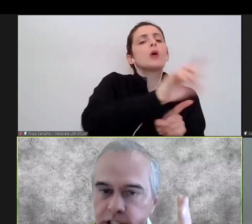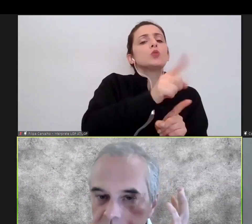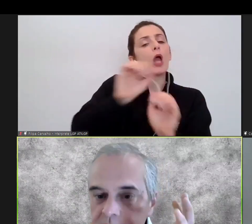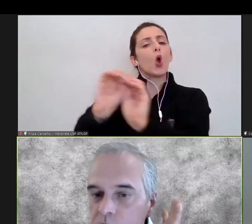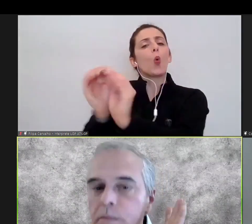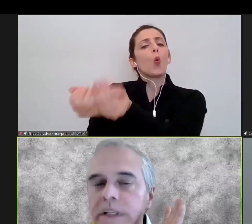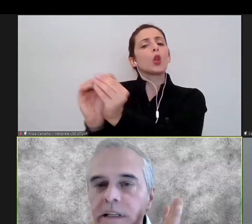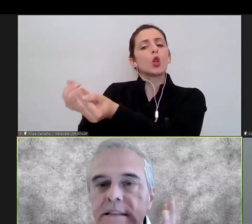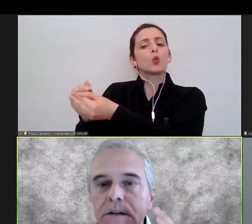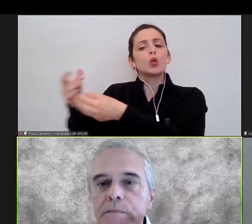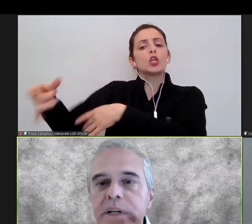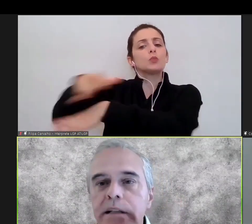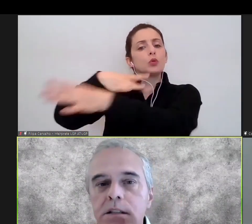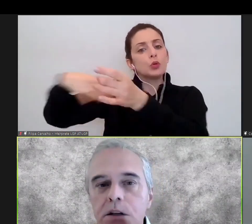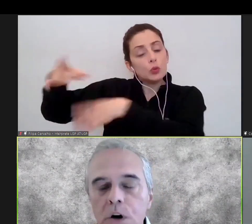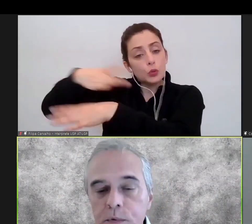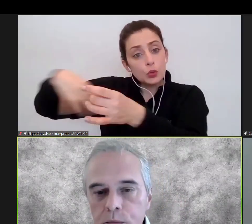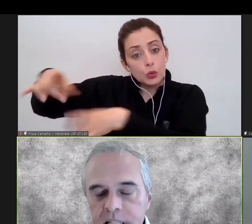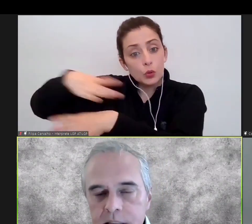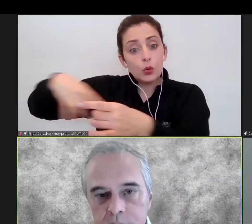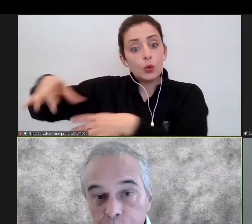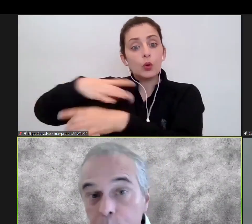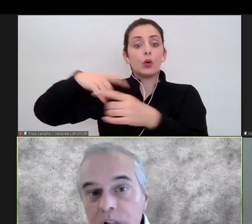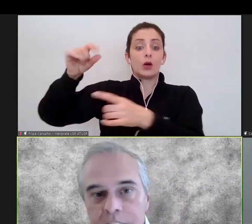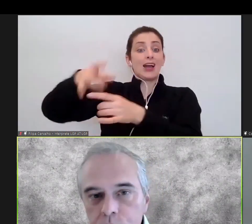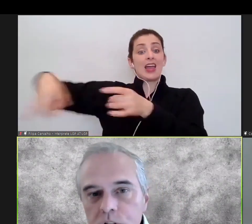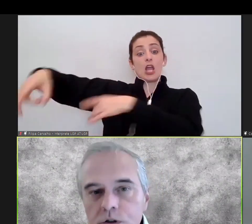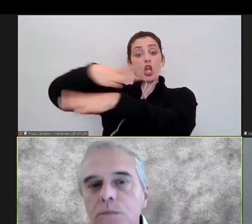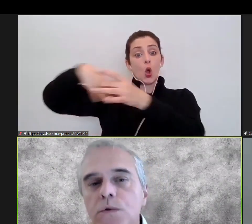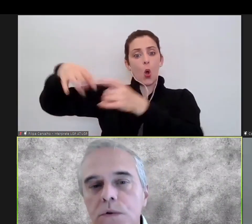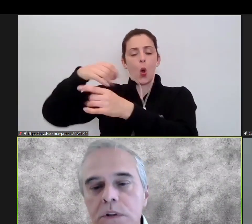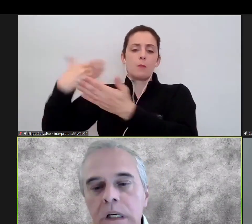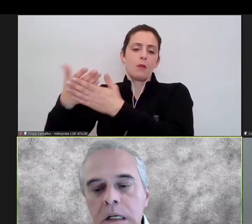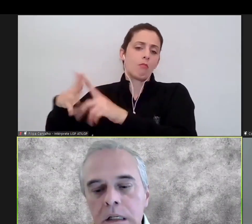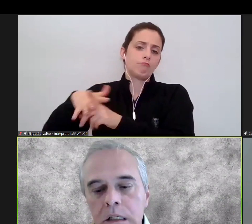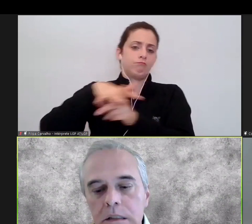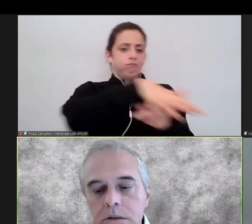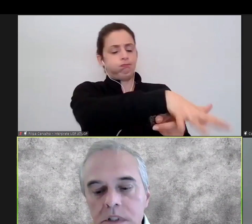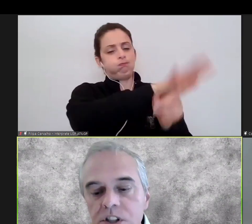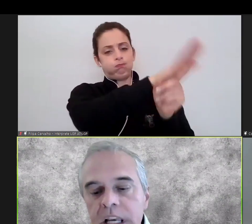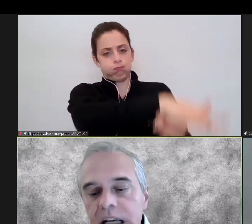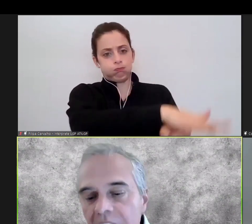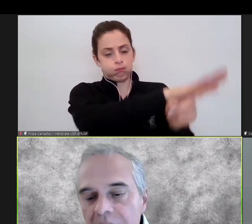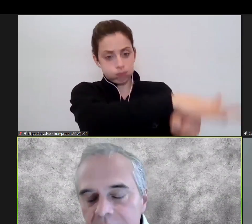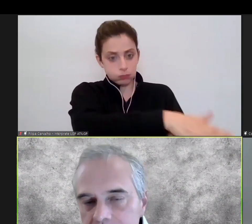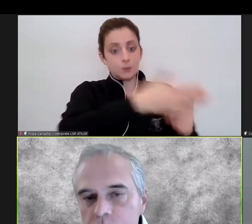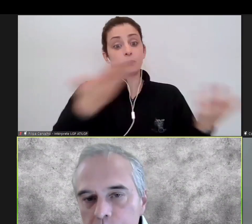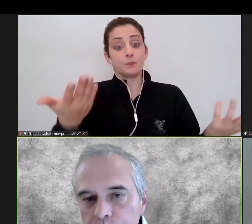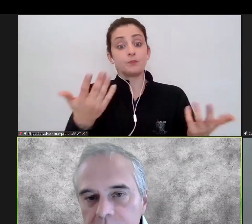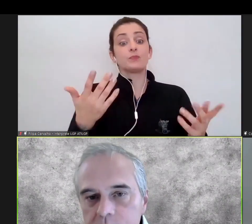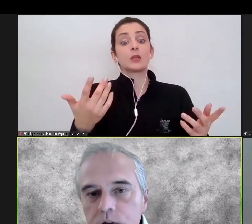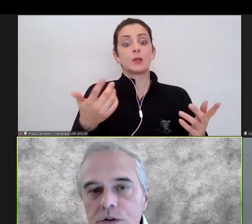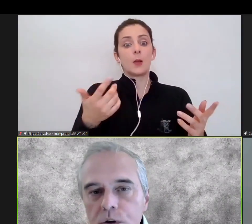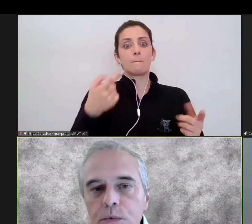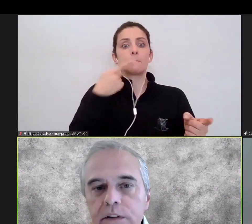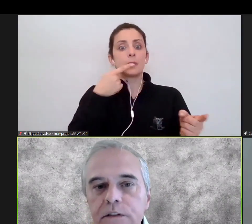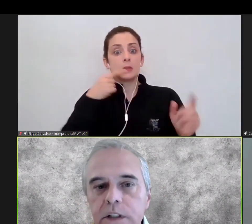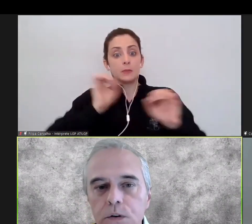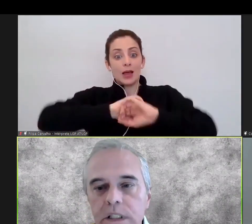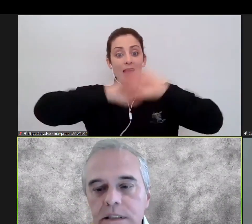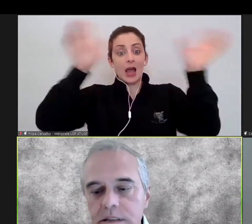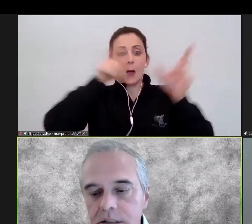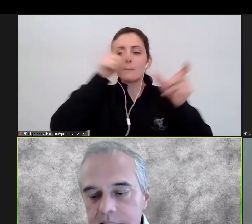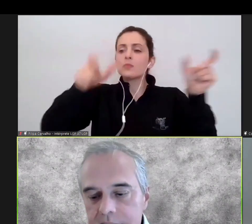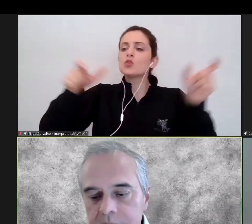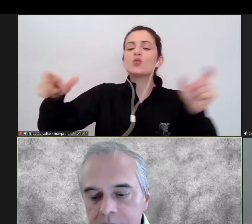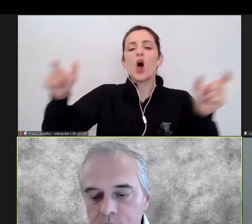no contexto dessa dominação imperialista da Europa sobre essas populações como um todo. Então, enxergar essas populações como